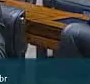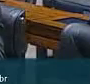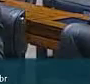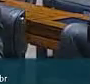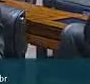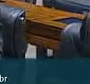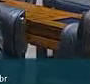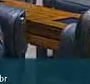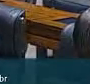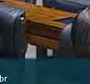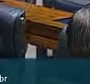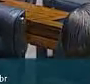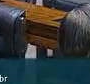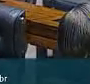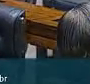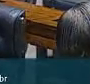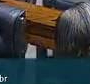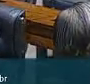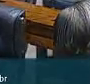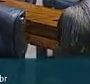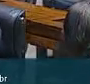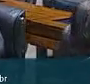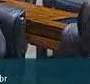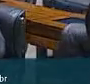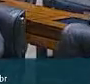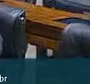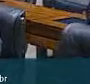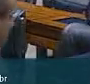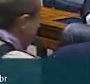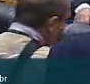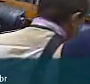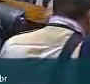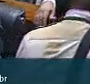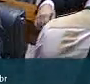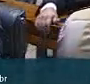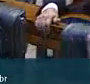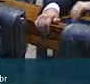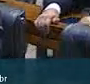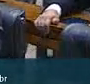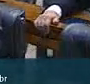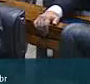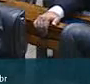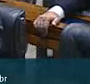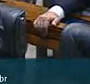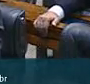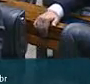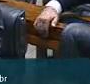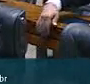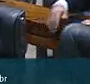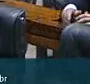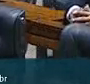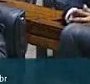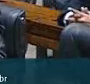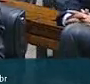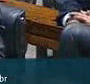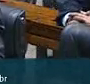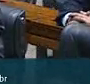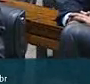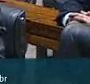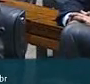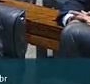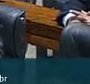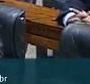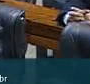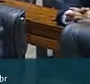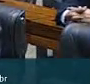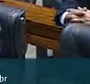e ela teria que estar sujeita a uma nova convocação, porque a meia hora já se expirou, já se passou. Portanto, não haveria sessão do